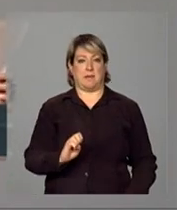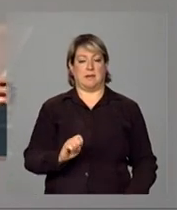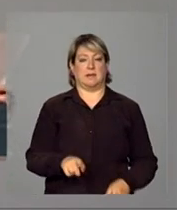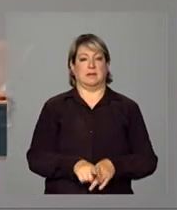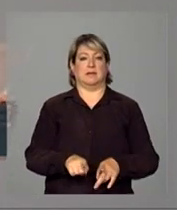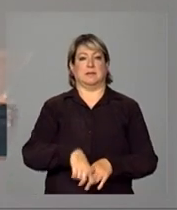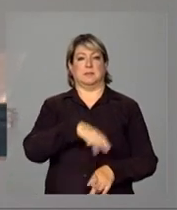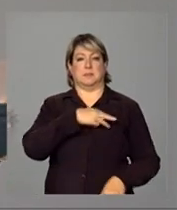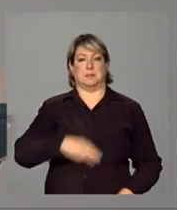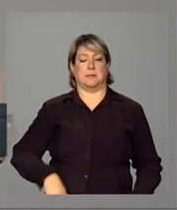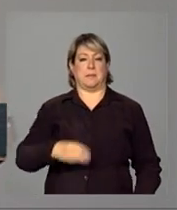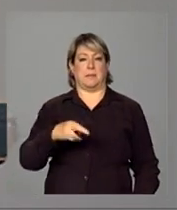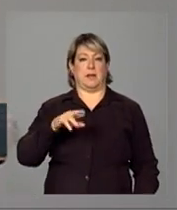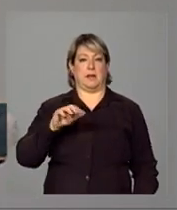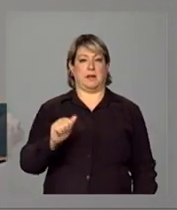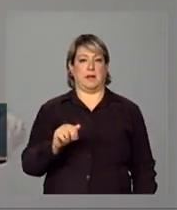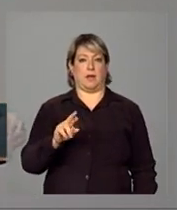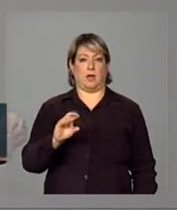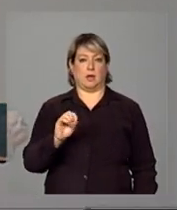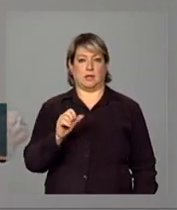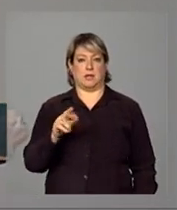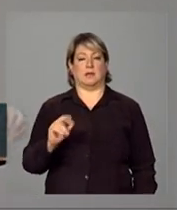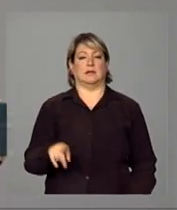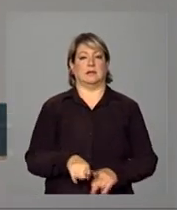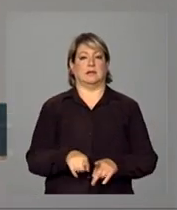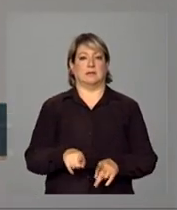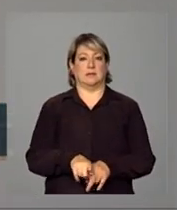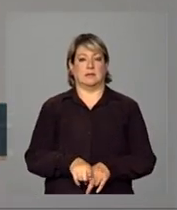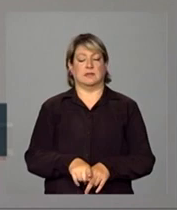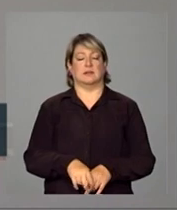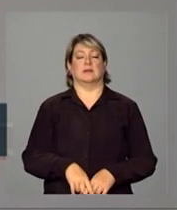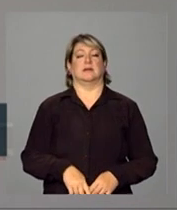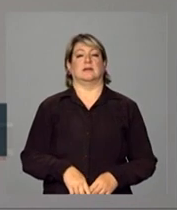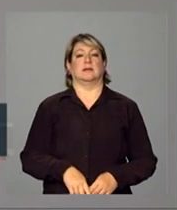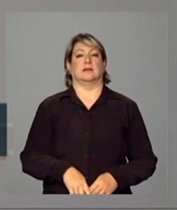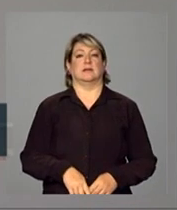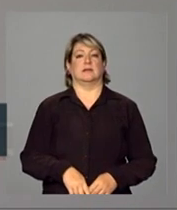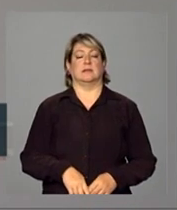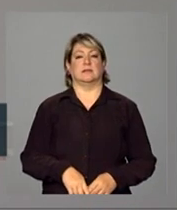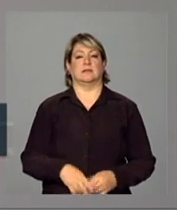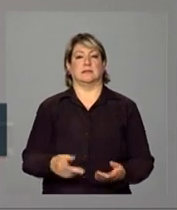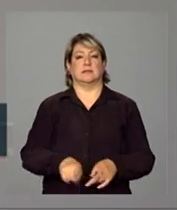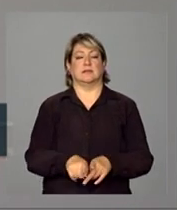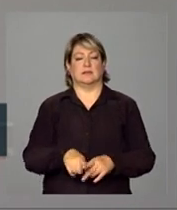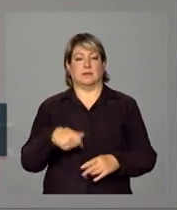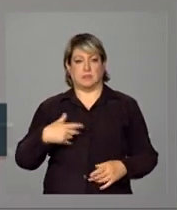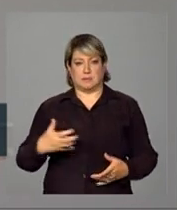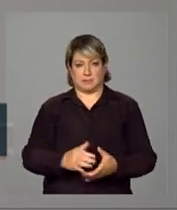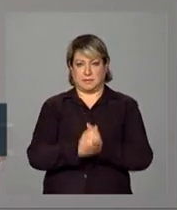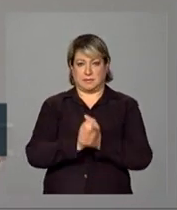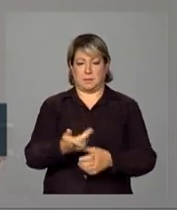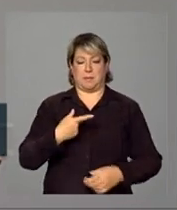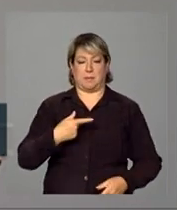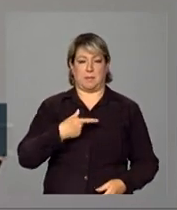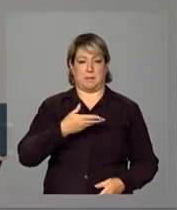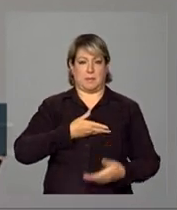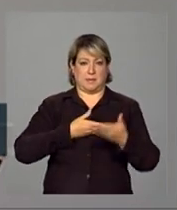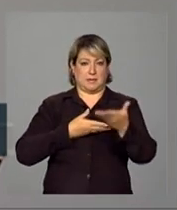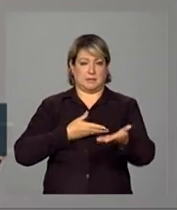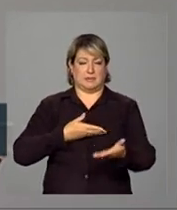Agrário, ministra Maria do Rosário, secretária de Direitos Humanos. Queria cumprimentar o meu parceiro,